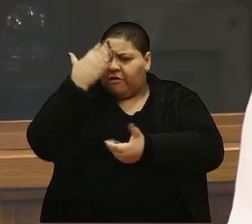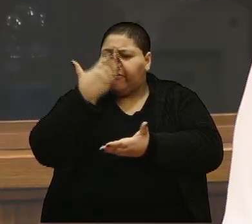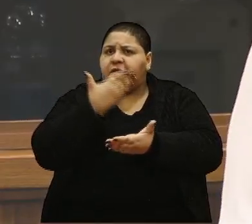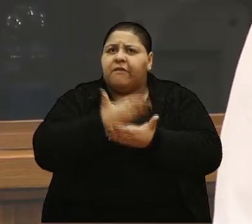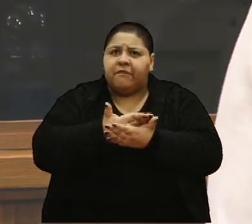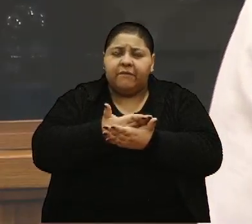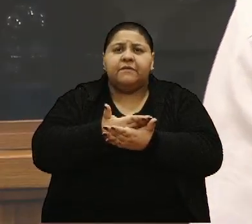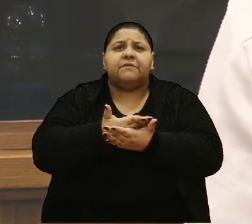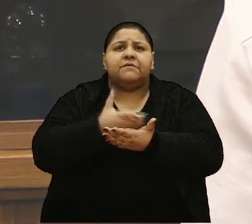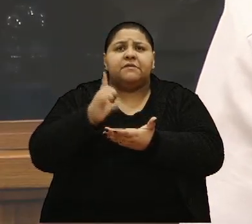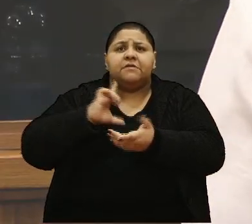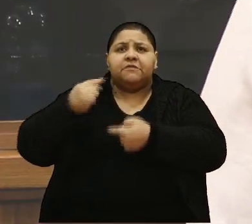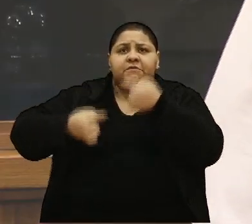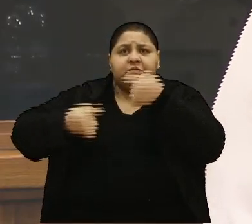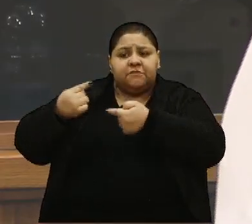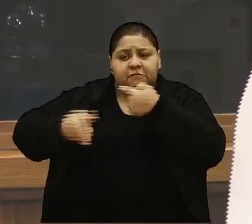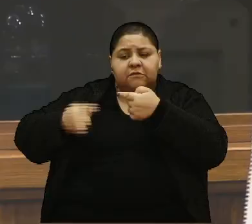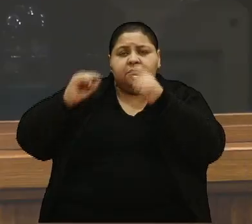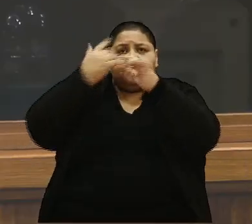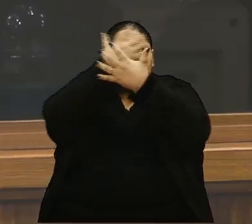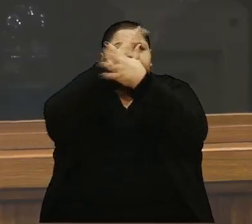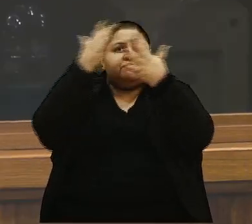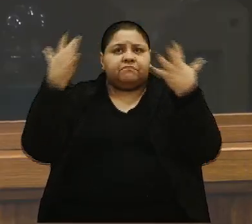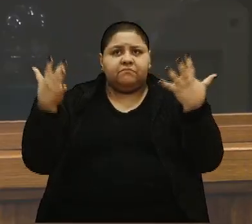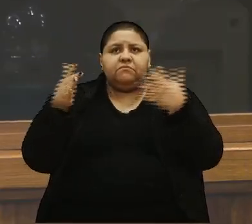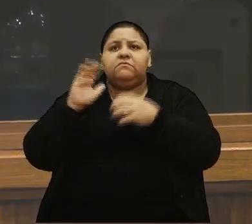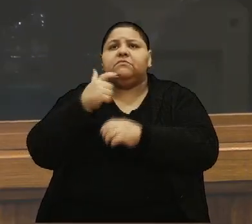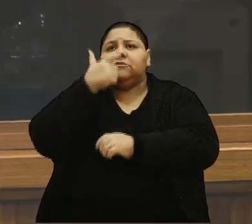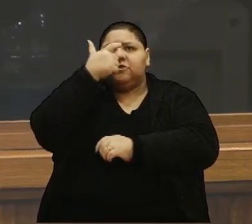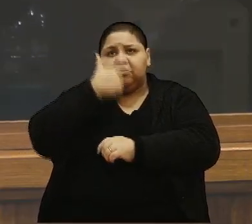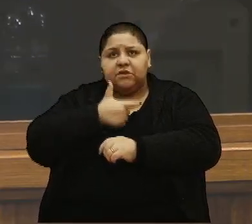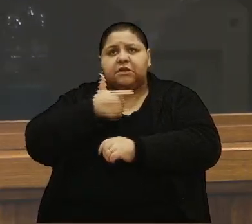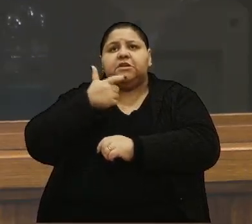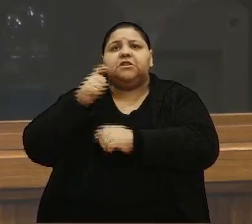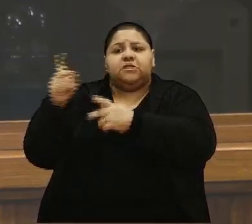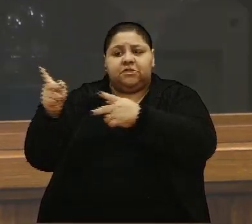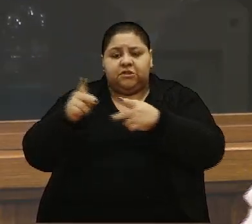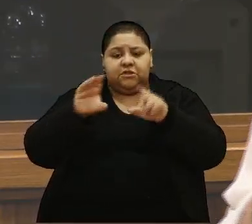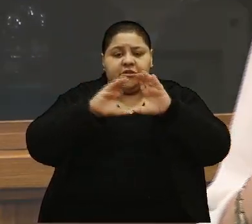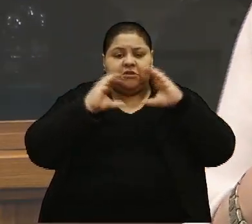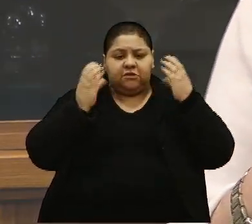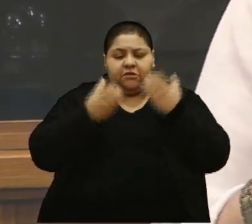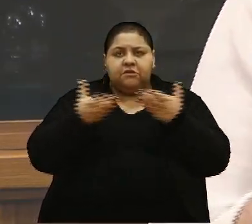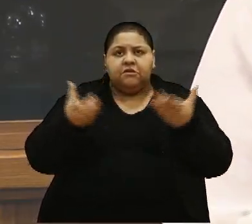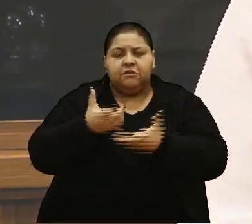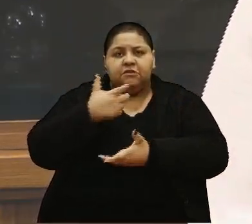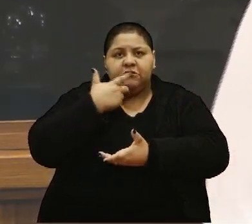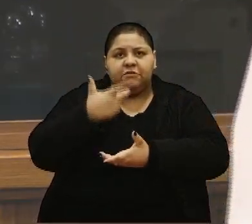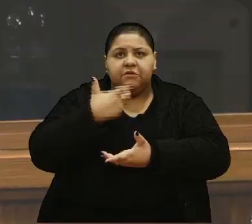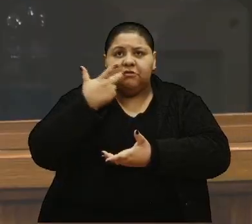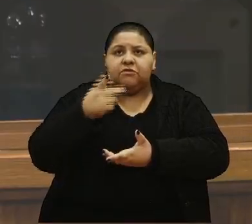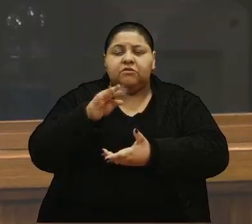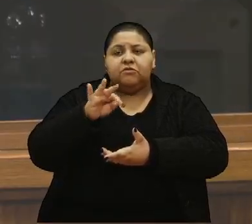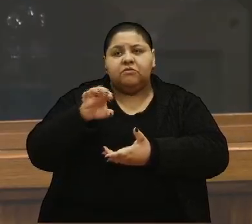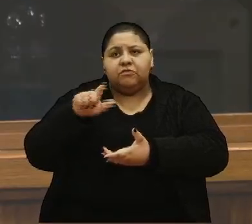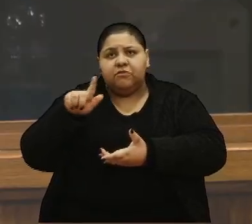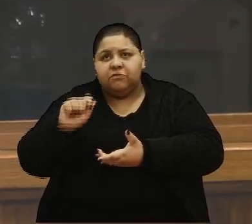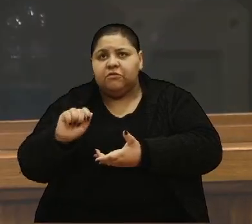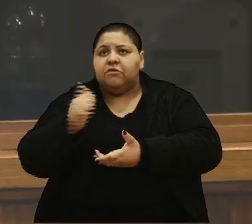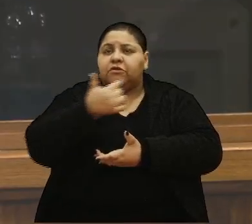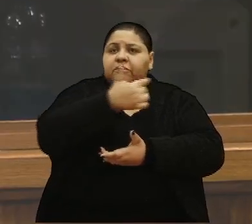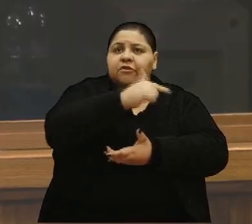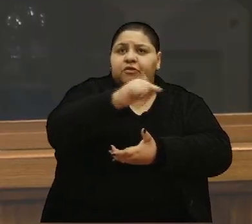gente debate-se a questão ambiental, acho que tem que ir nas comunidades, já falamos várias vezes do Tega, já falamos de